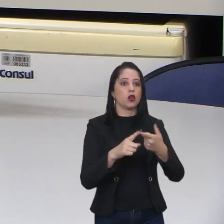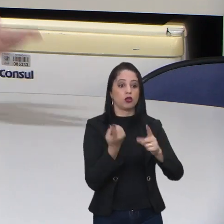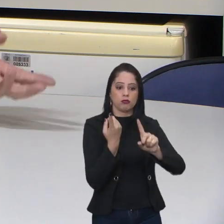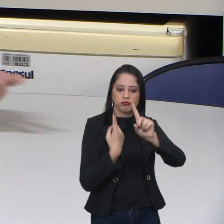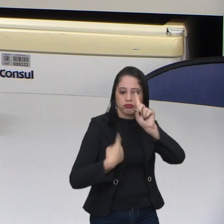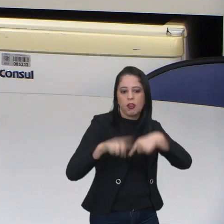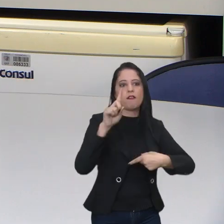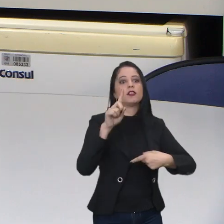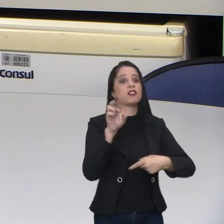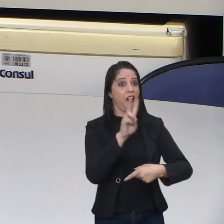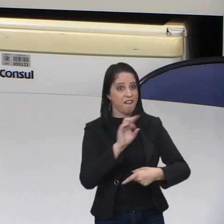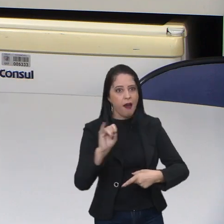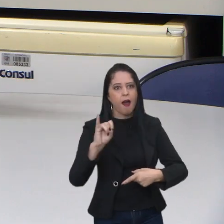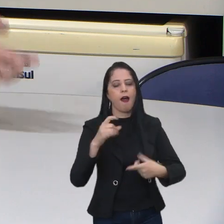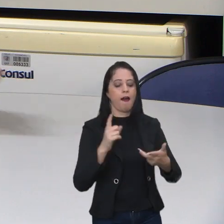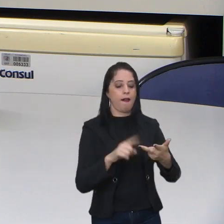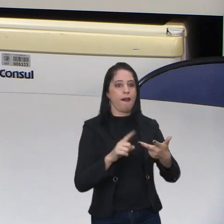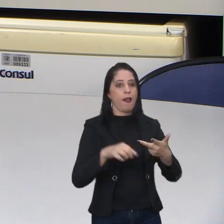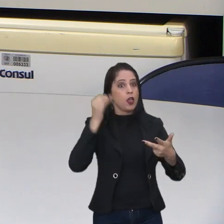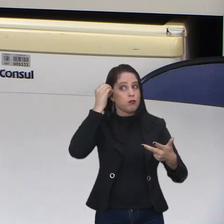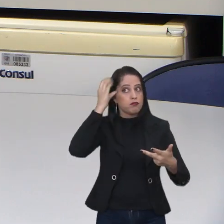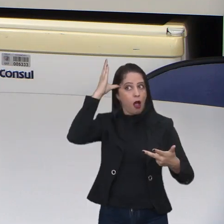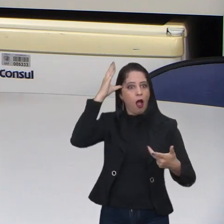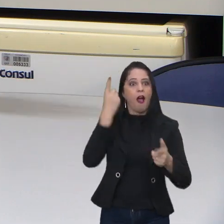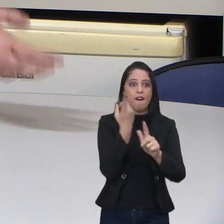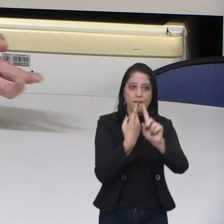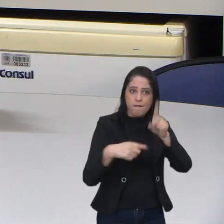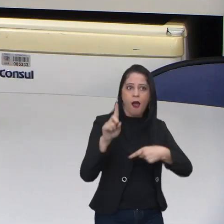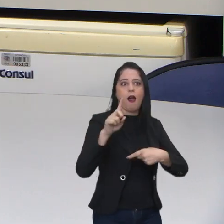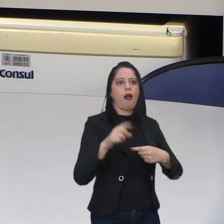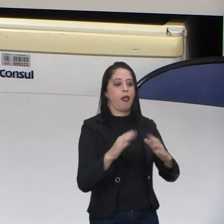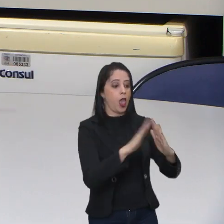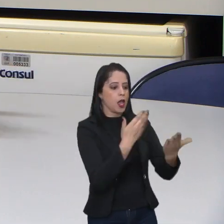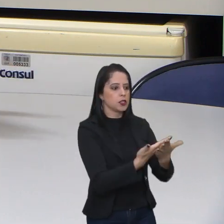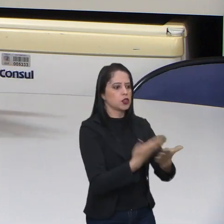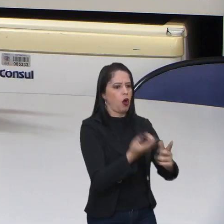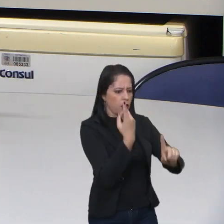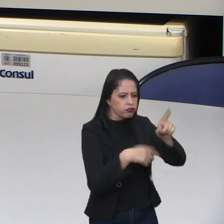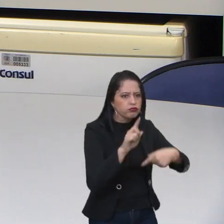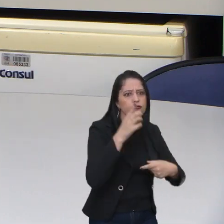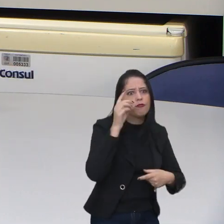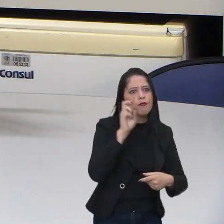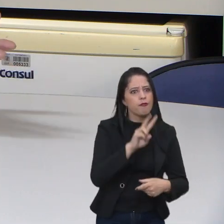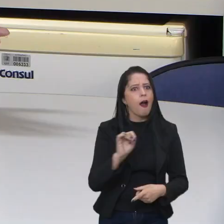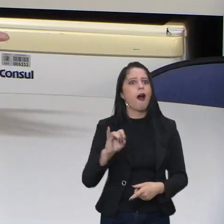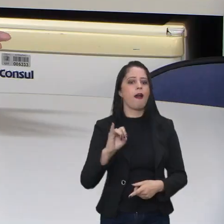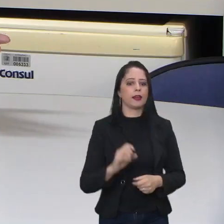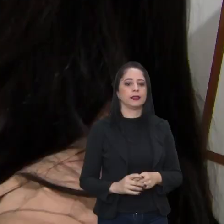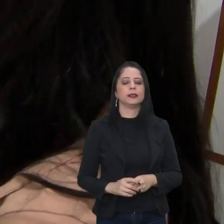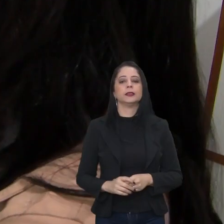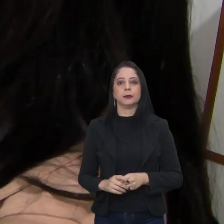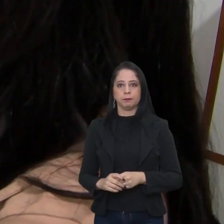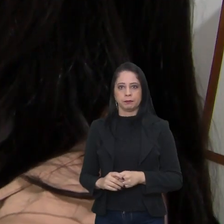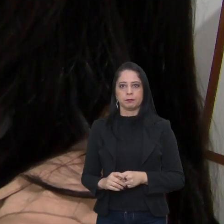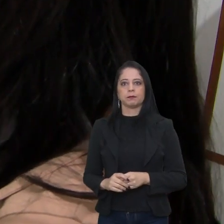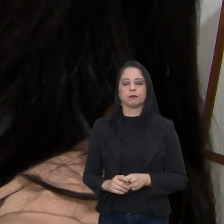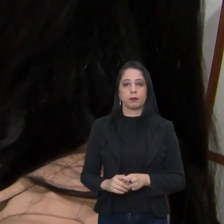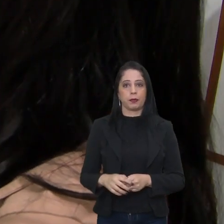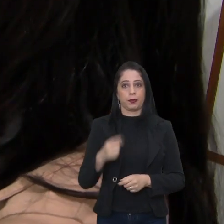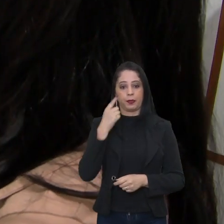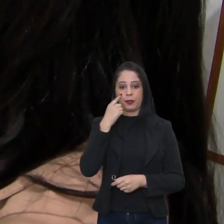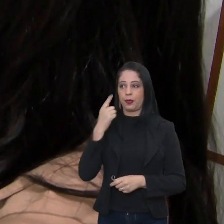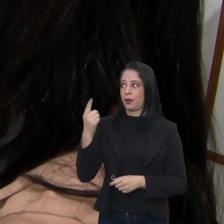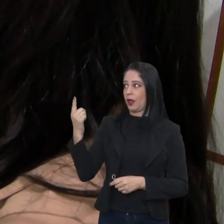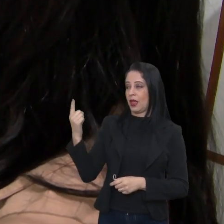crianças no desenvolvimento intelectual no desenvolvimento escolar é um benefício imenso esta